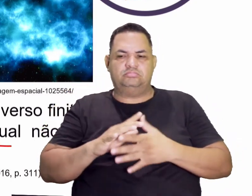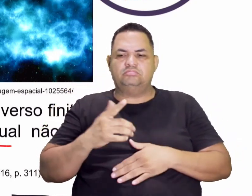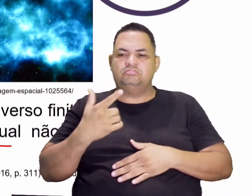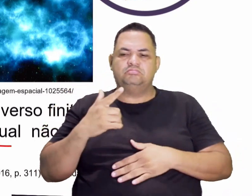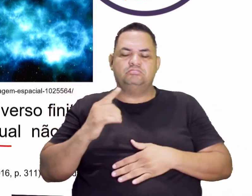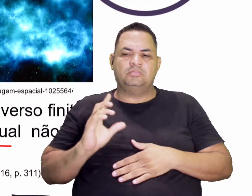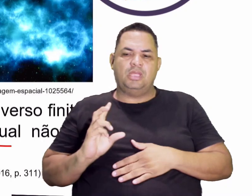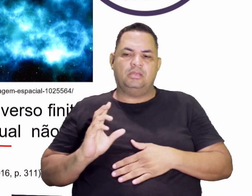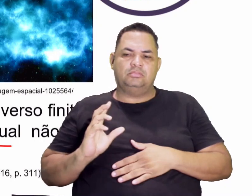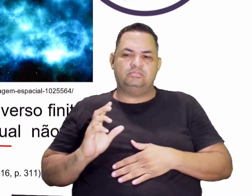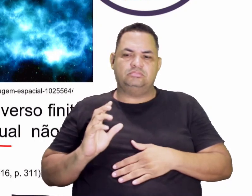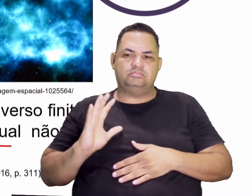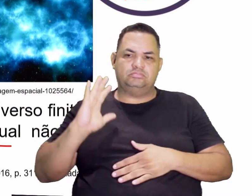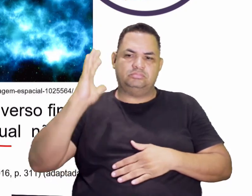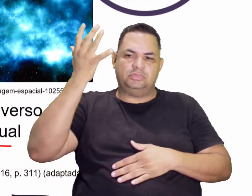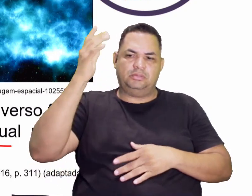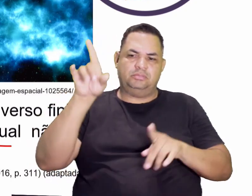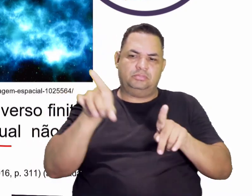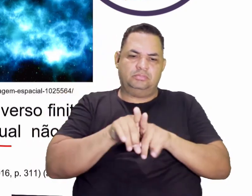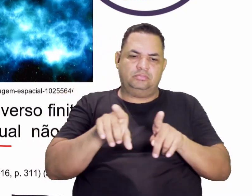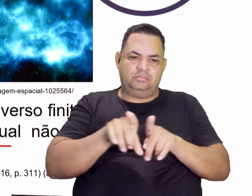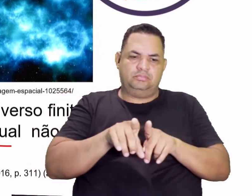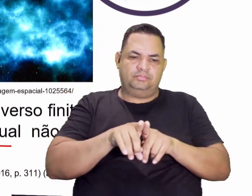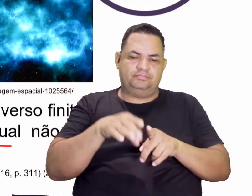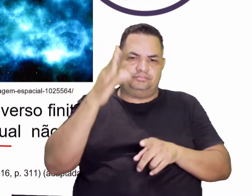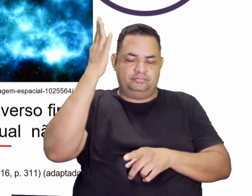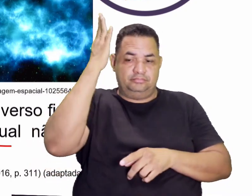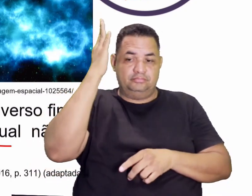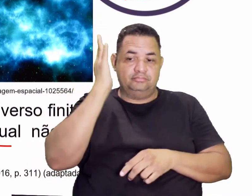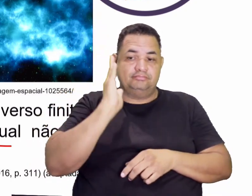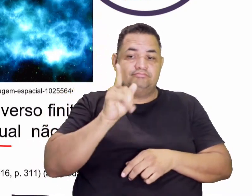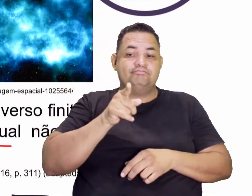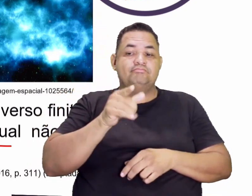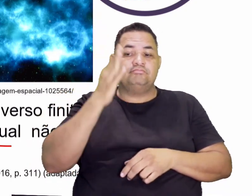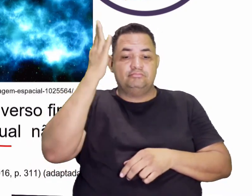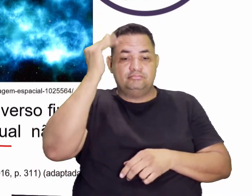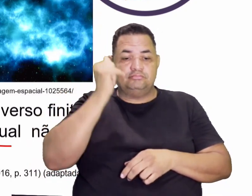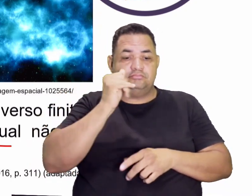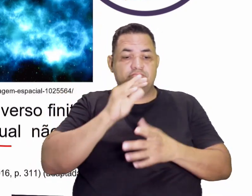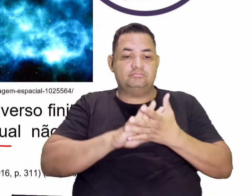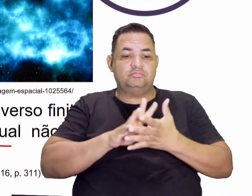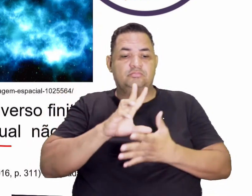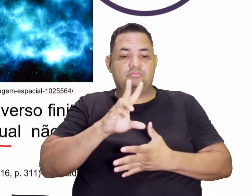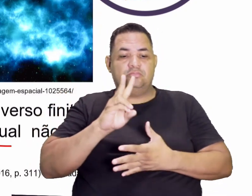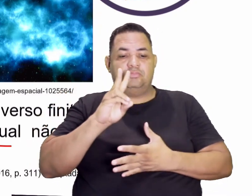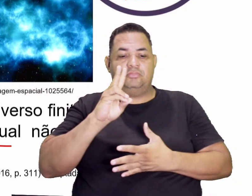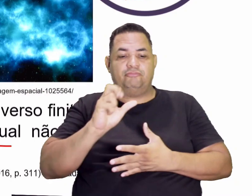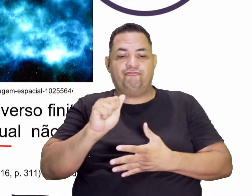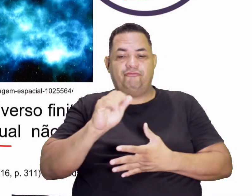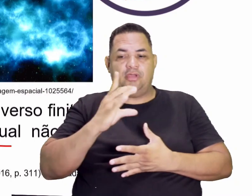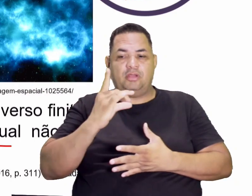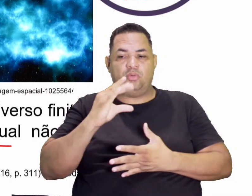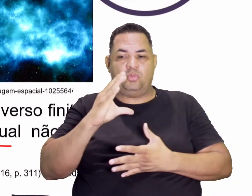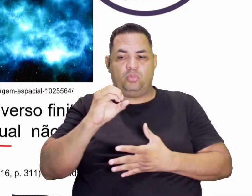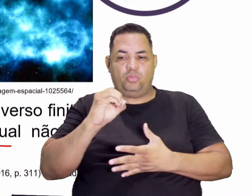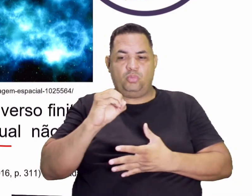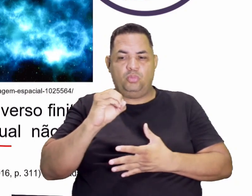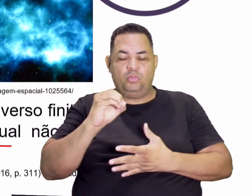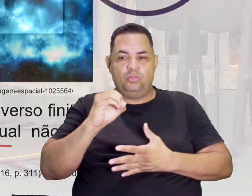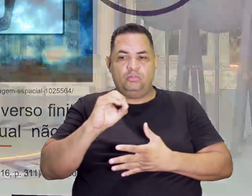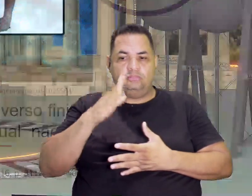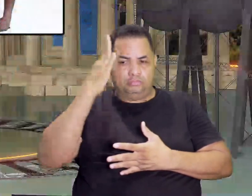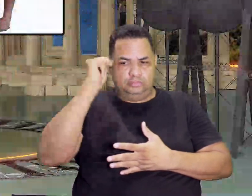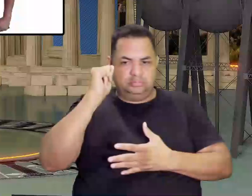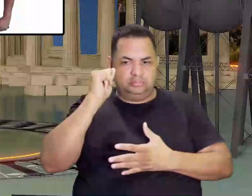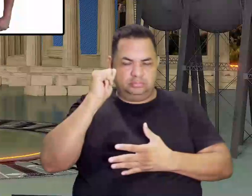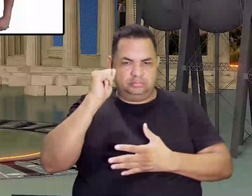Então, assim... Você sabe me falar o que é um vácuo? né? Às vezes, veja bem, vem